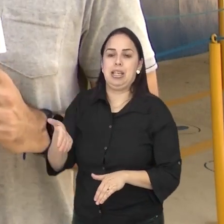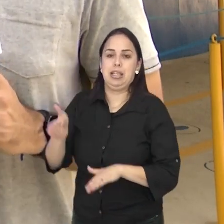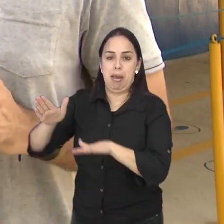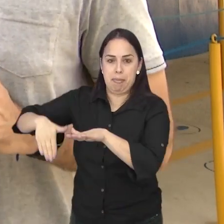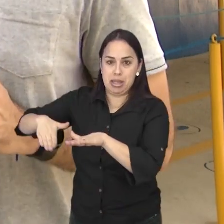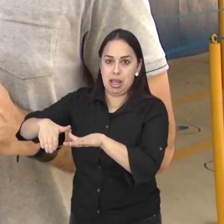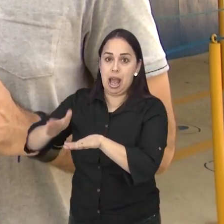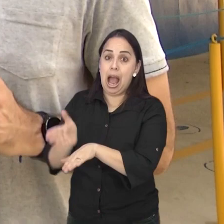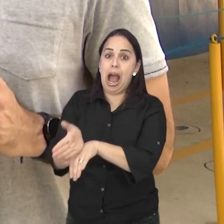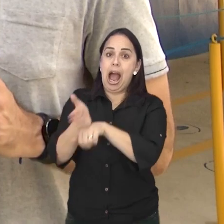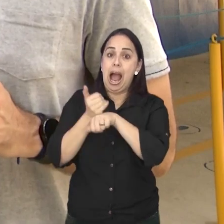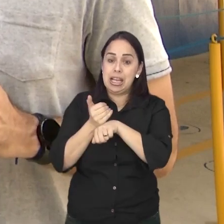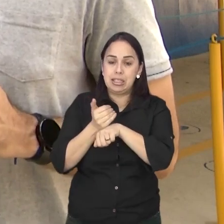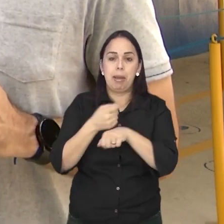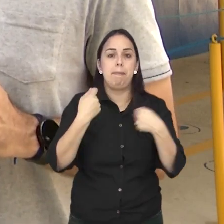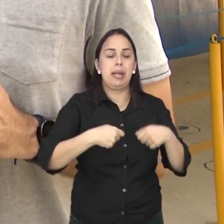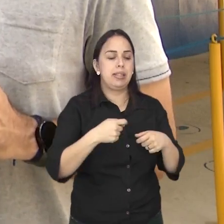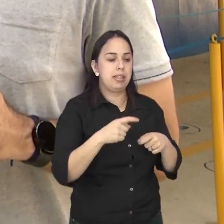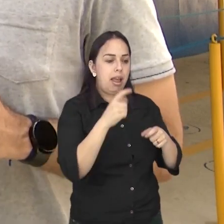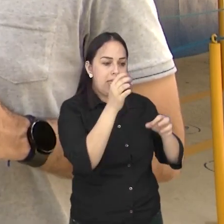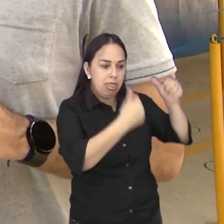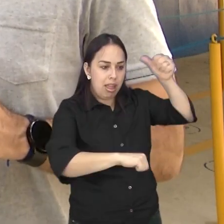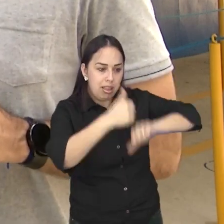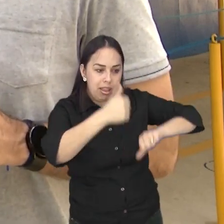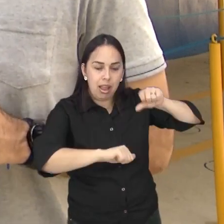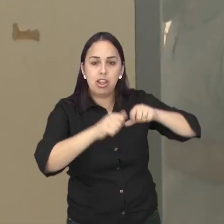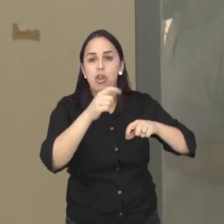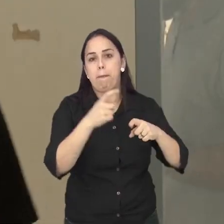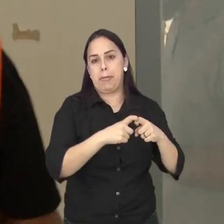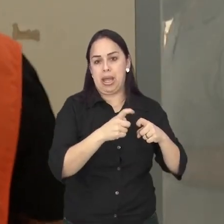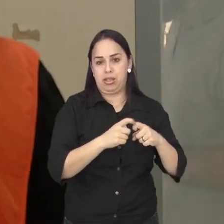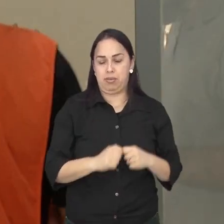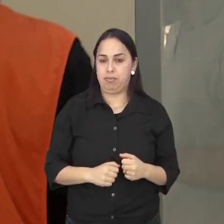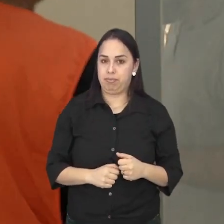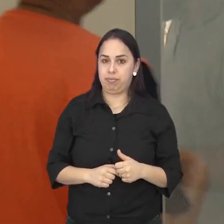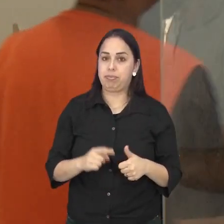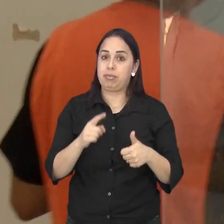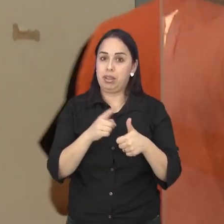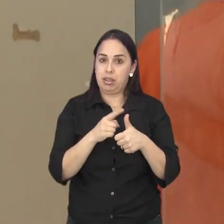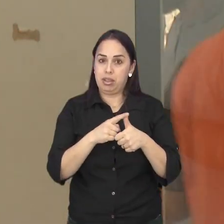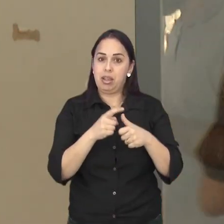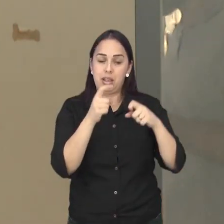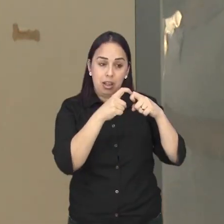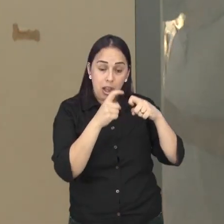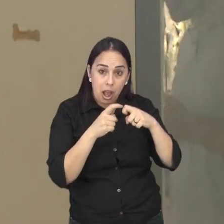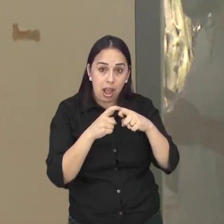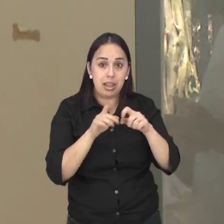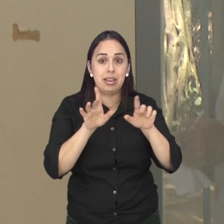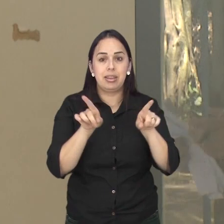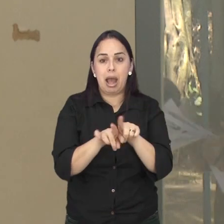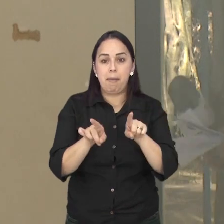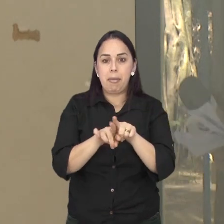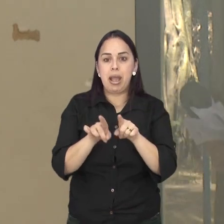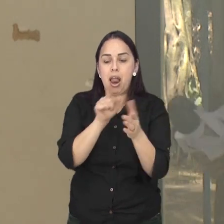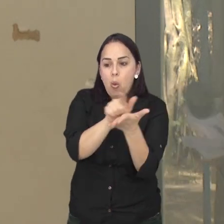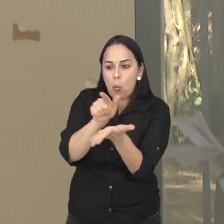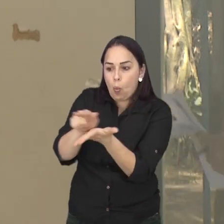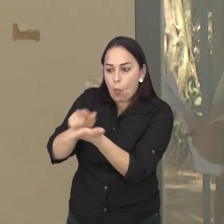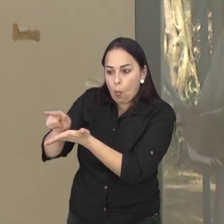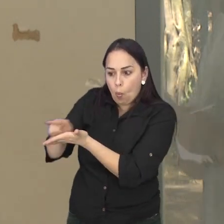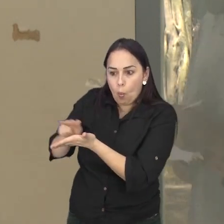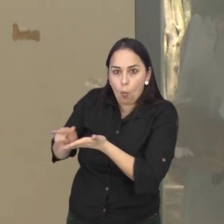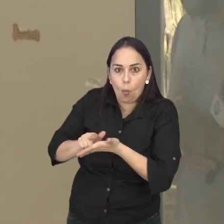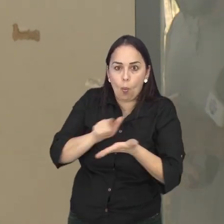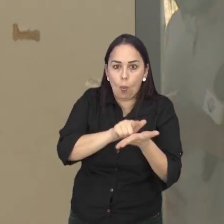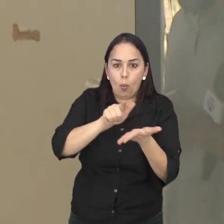exemplo, os banhistas precisam passar por um exame dermatológico. Além do exame, o clube também foca na higienização dos